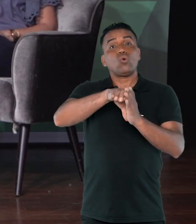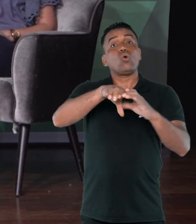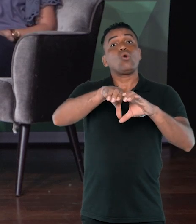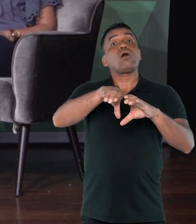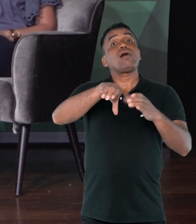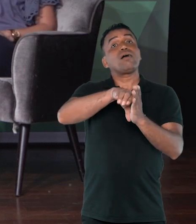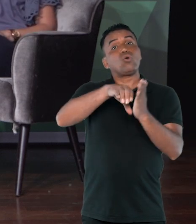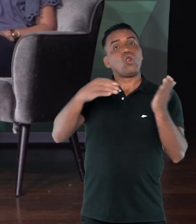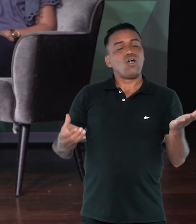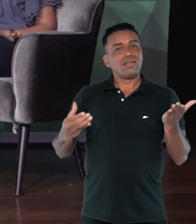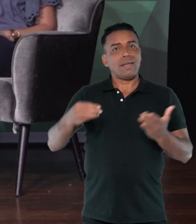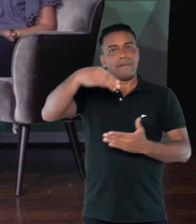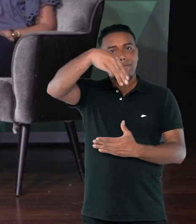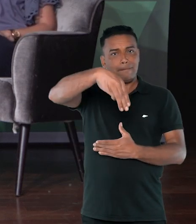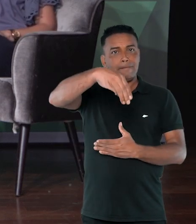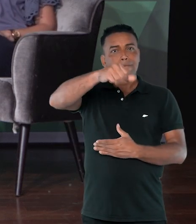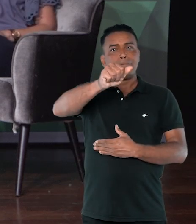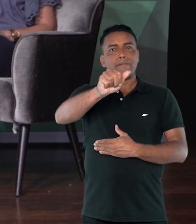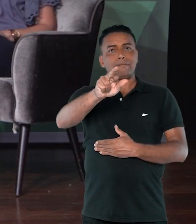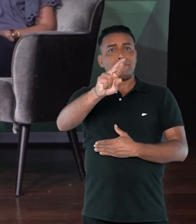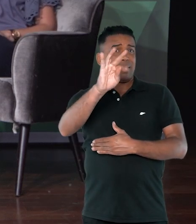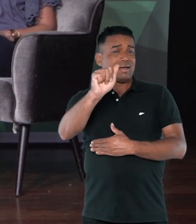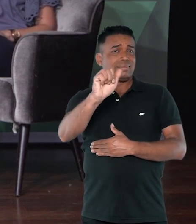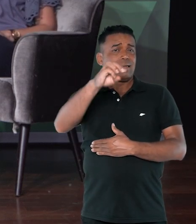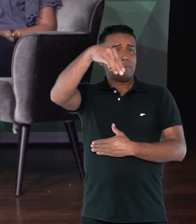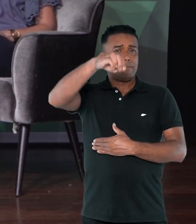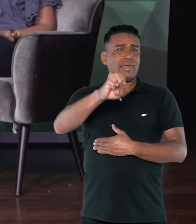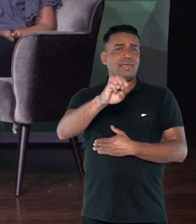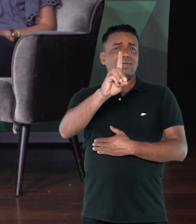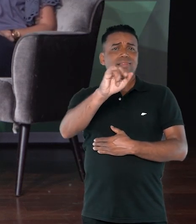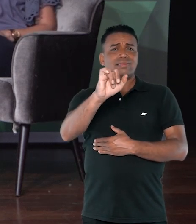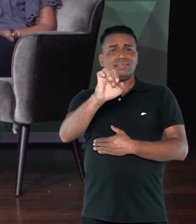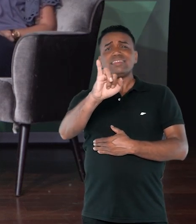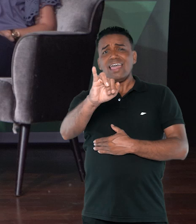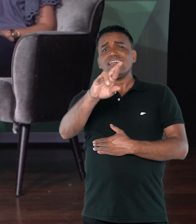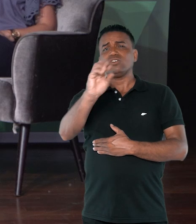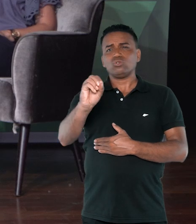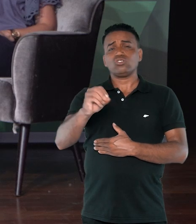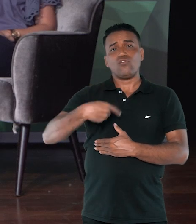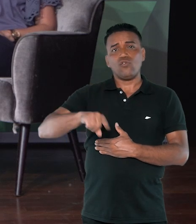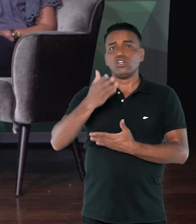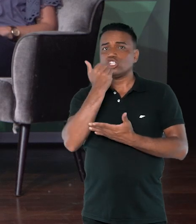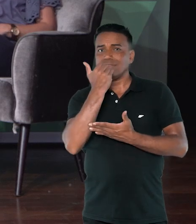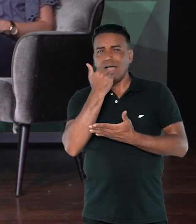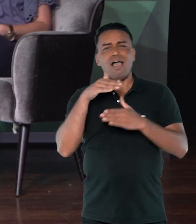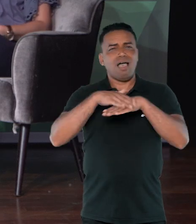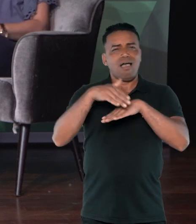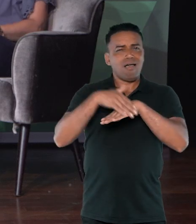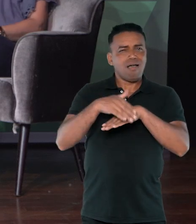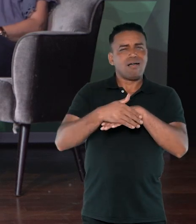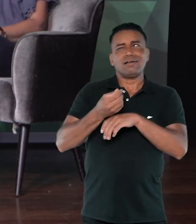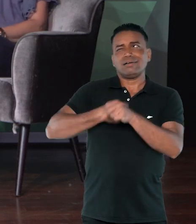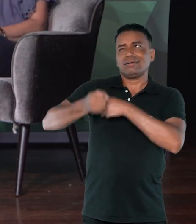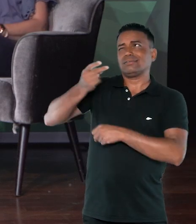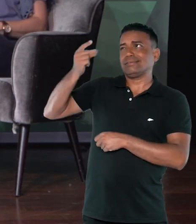e Santas. Eu, não. É da Marta Medeiros. Eu acho que seu estilo é tão parecido com o dela. Eu falei, então tem